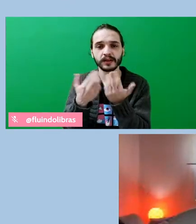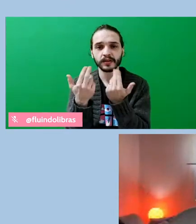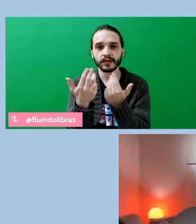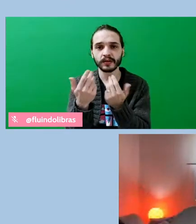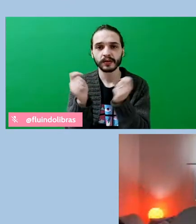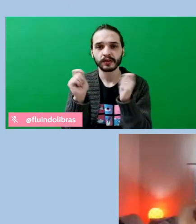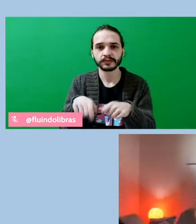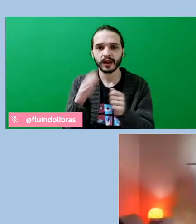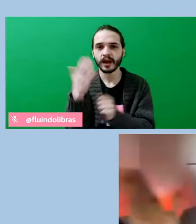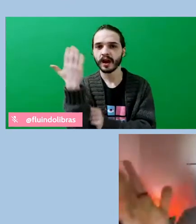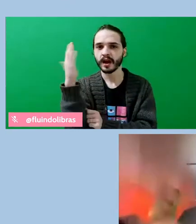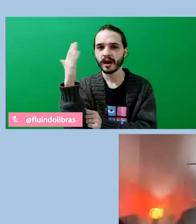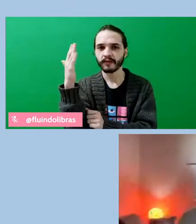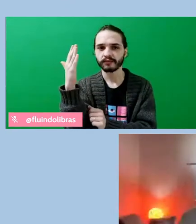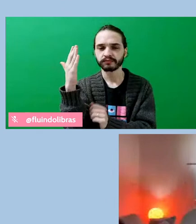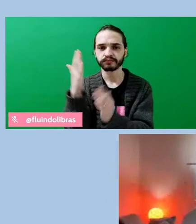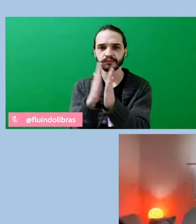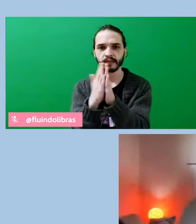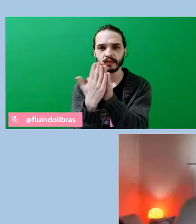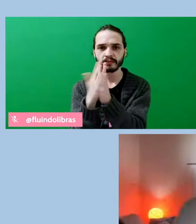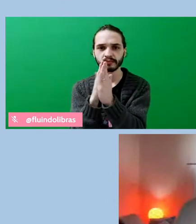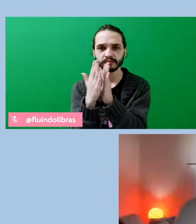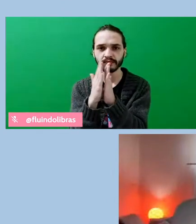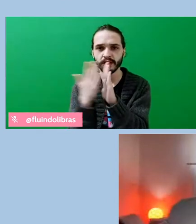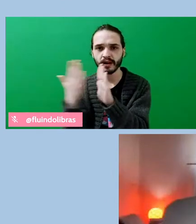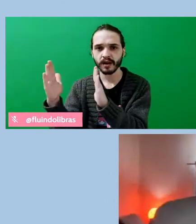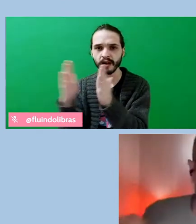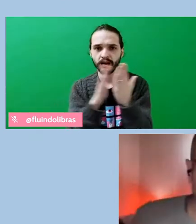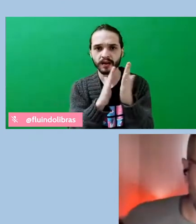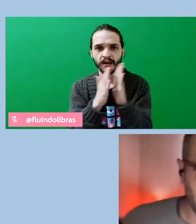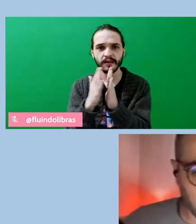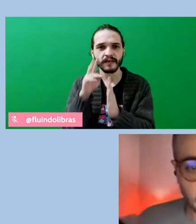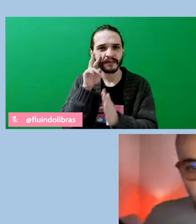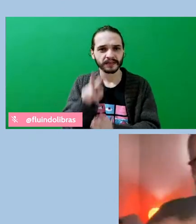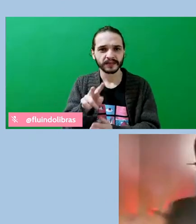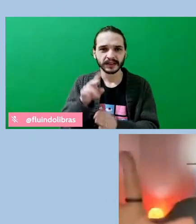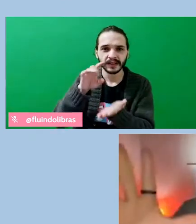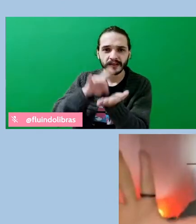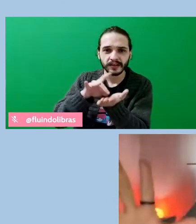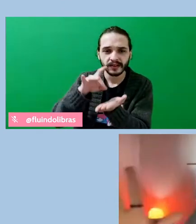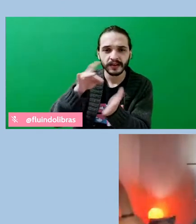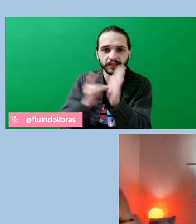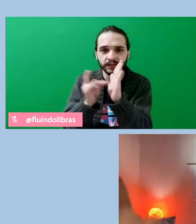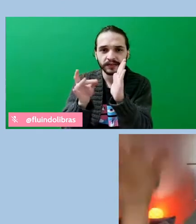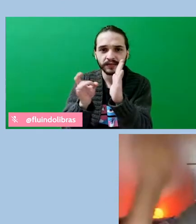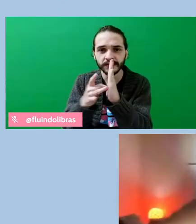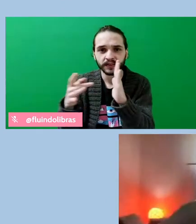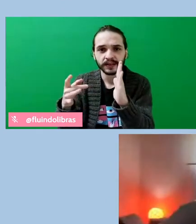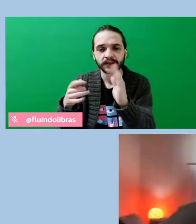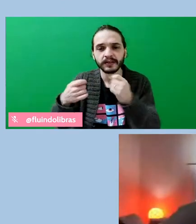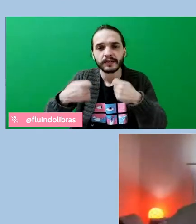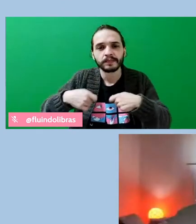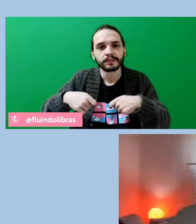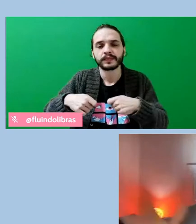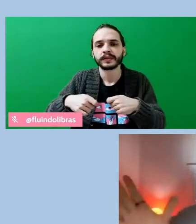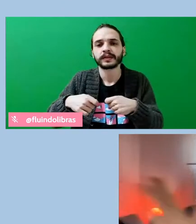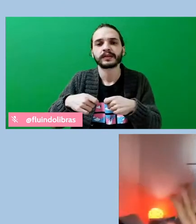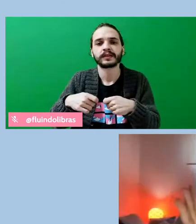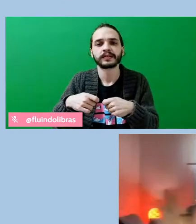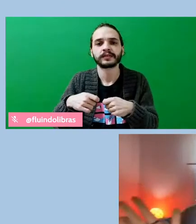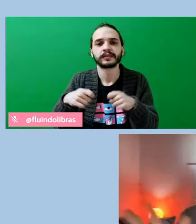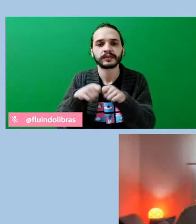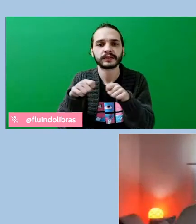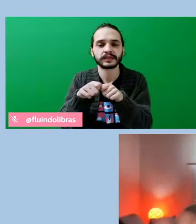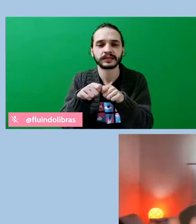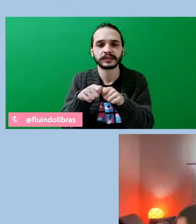de uma da outra. E, logicamente, nesse vídeo, a gente ficava vendo aquele vidro e falava, gente, a gente vai ter que fazer o plano persona. Agora que, sabe, o Marés colocou o